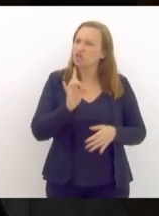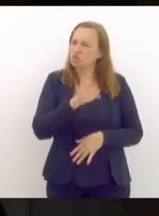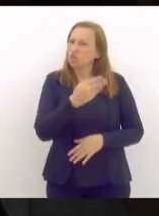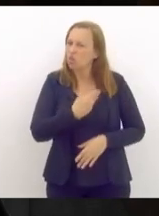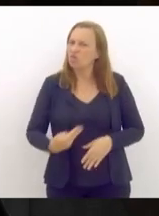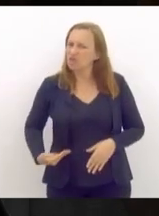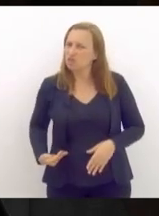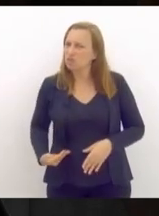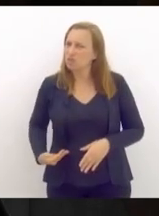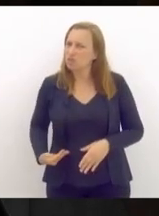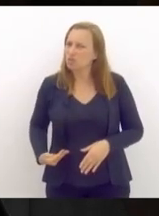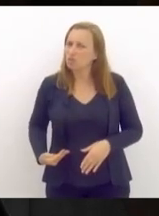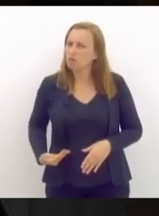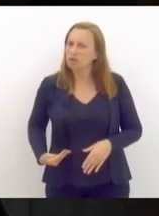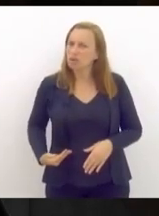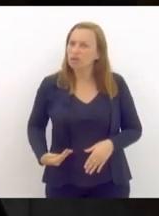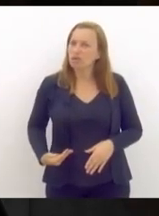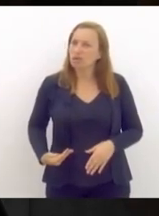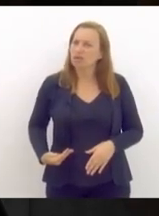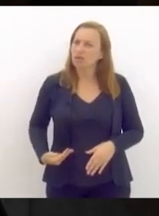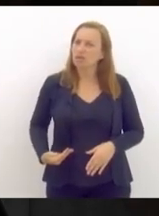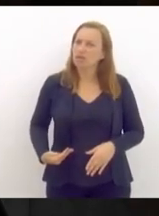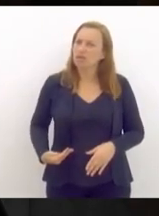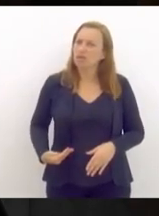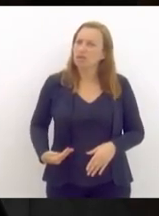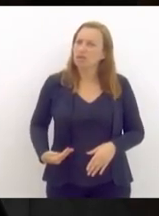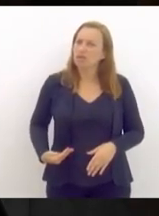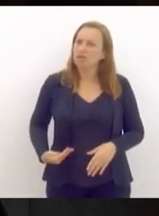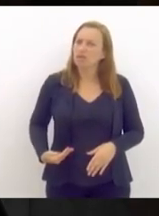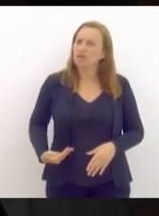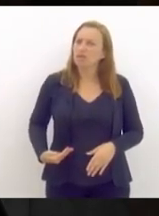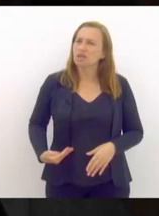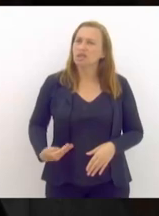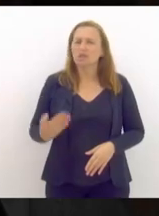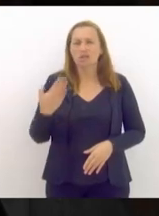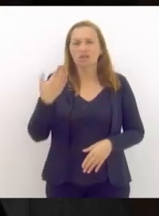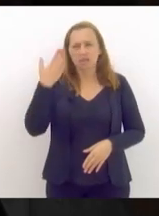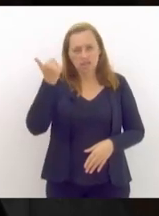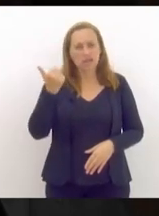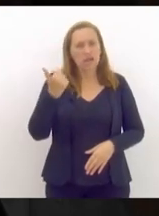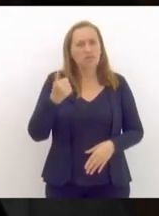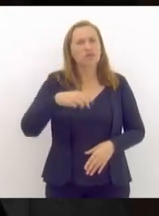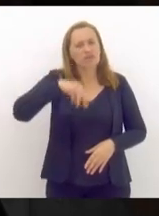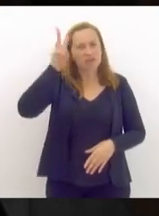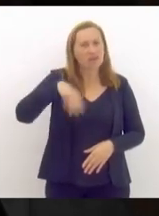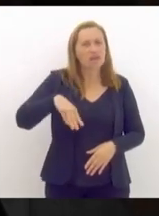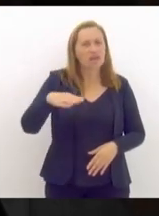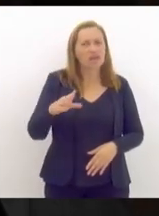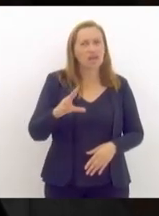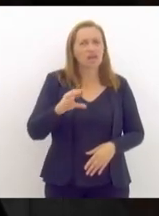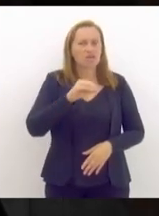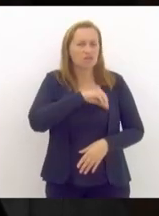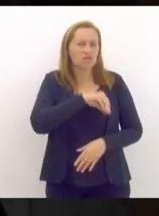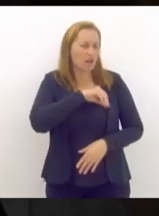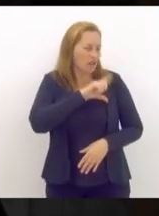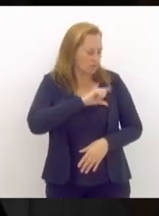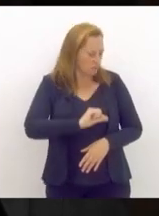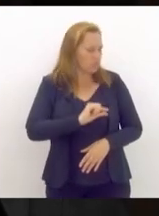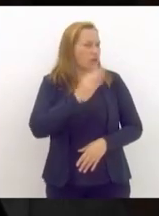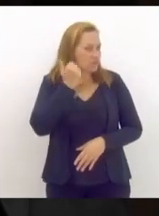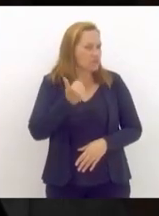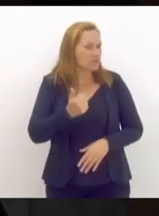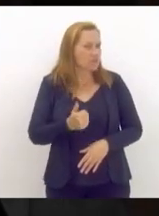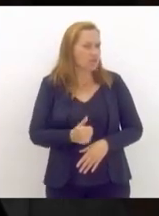governador, que tem na sua carteira de servidores, servidores que recebem menos de um salário mínimo, é